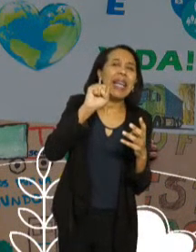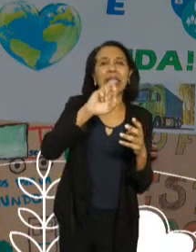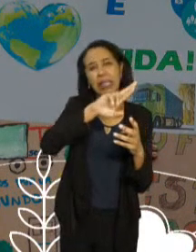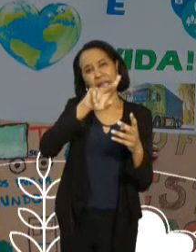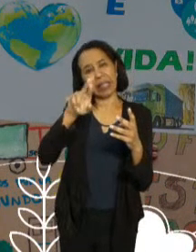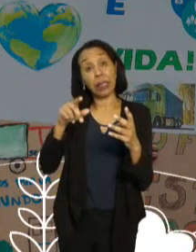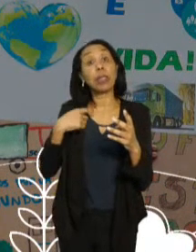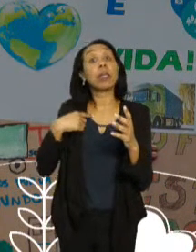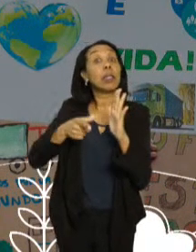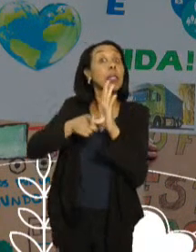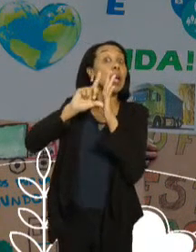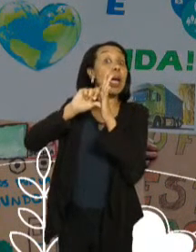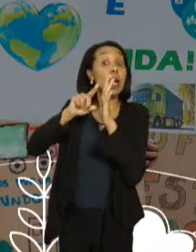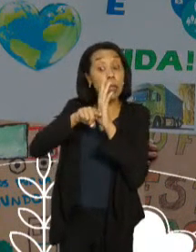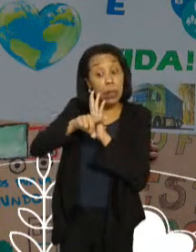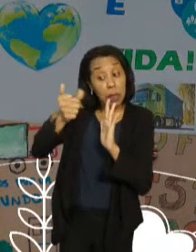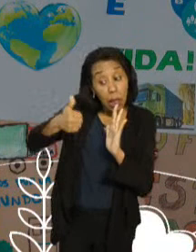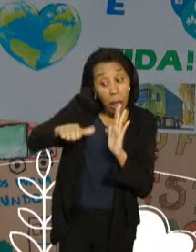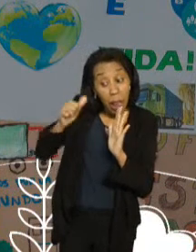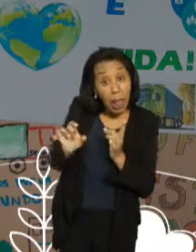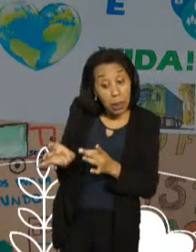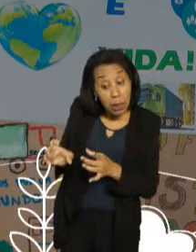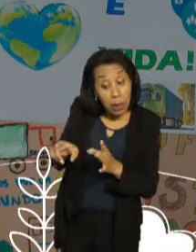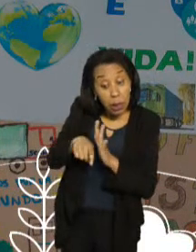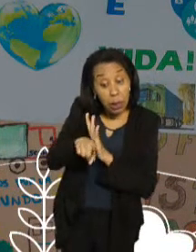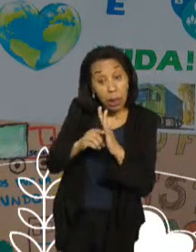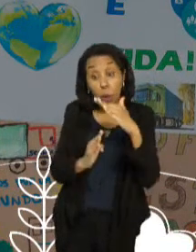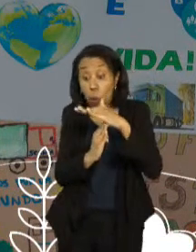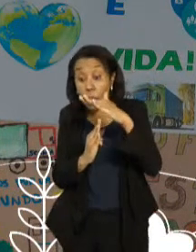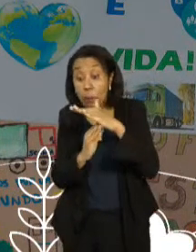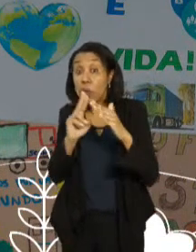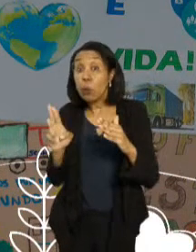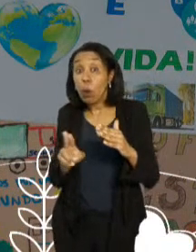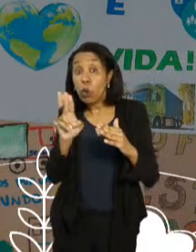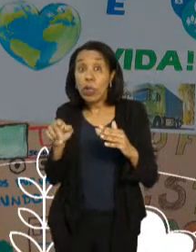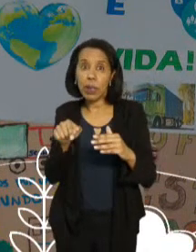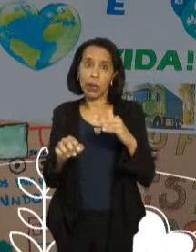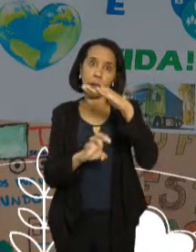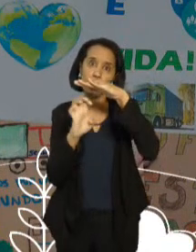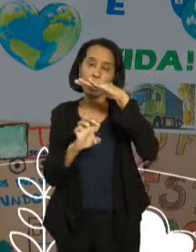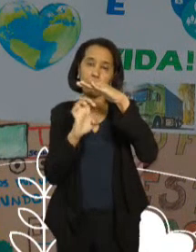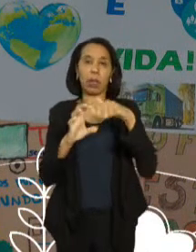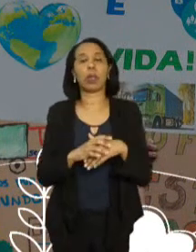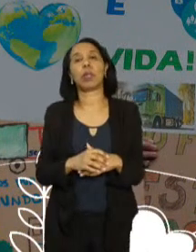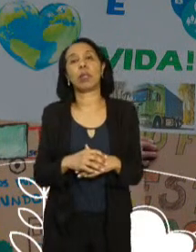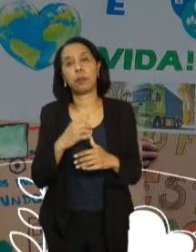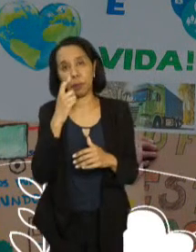uma análise técnica com limites para utilização. Próximo slide.